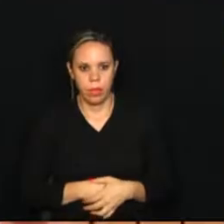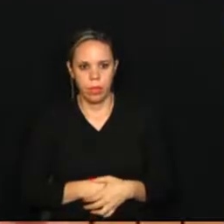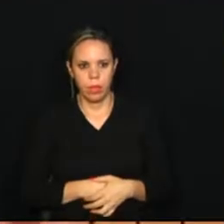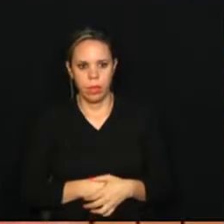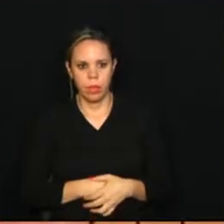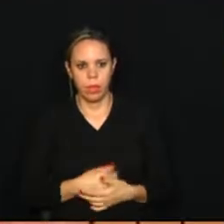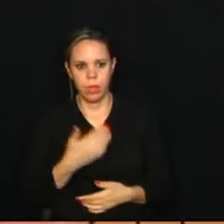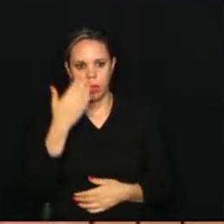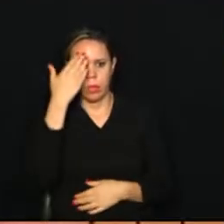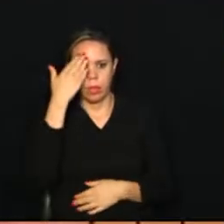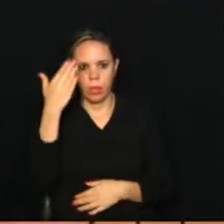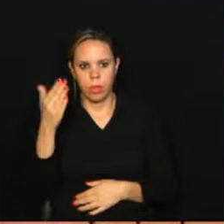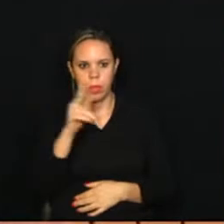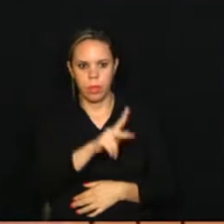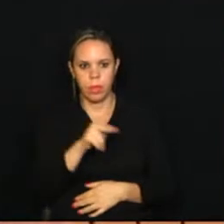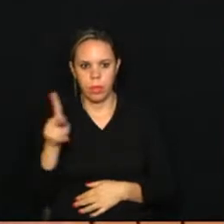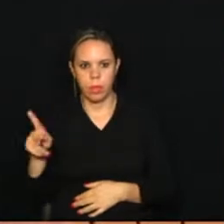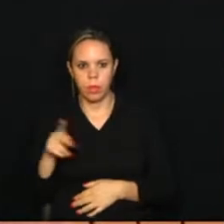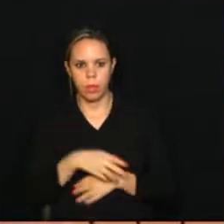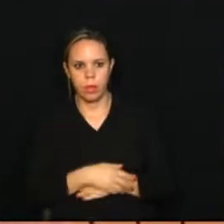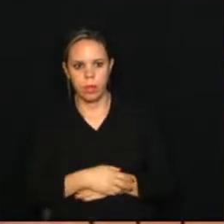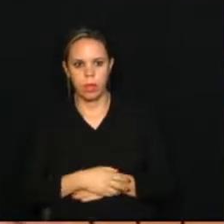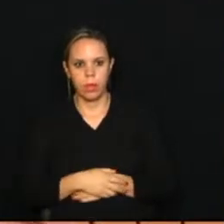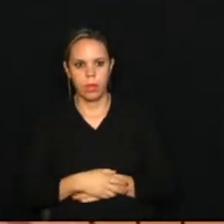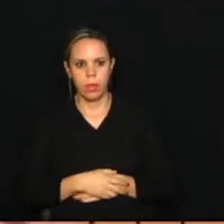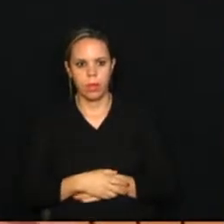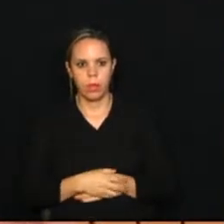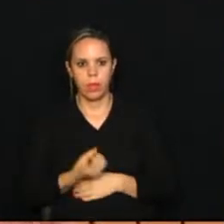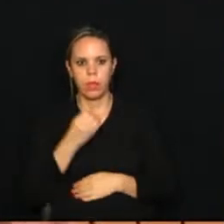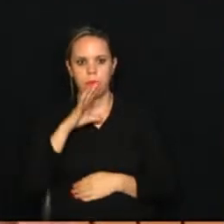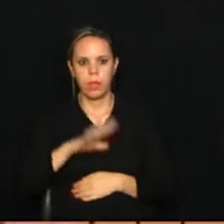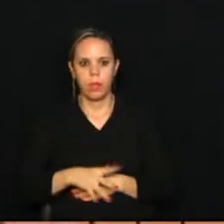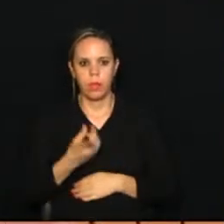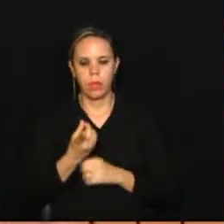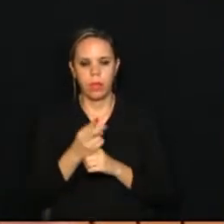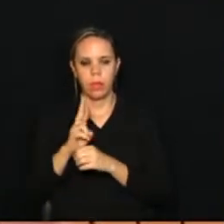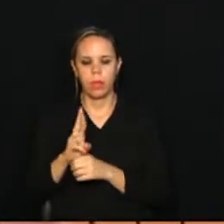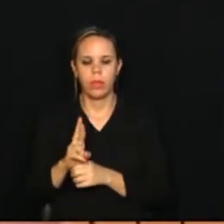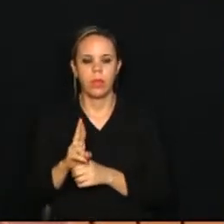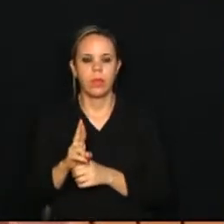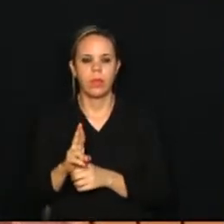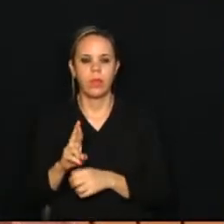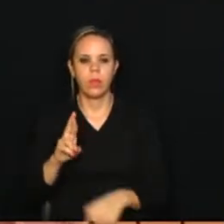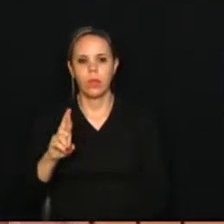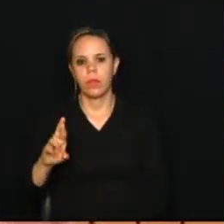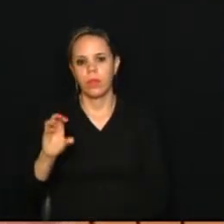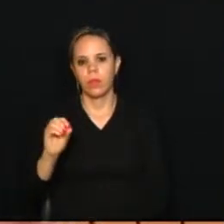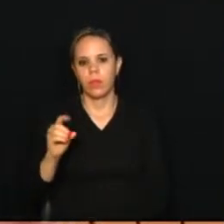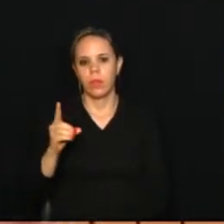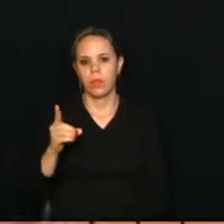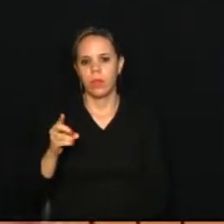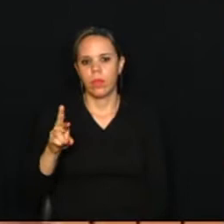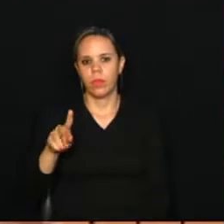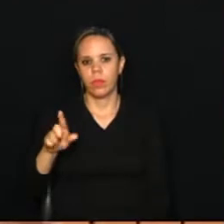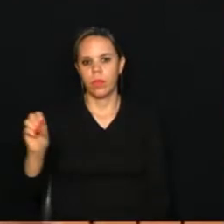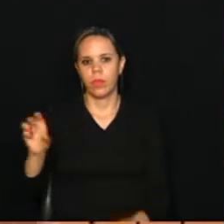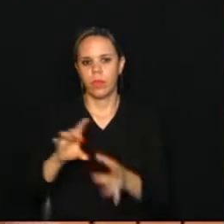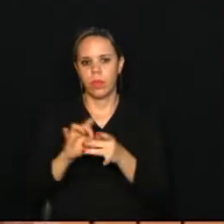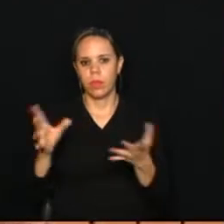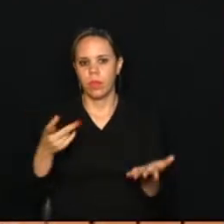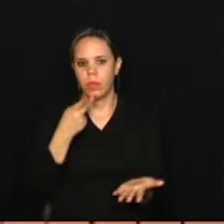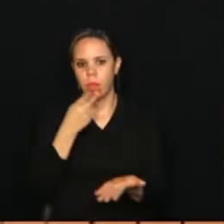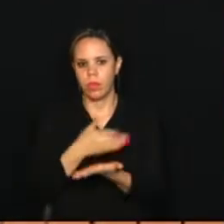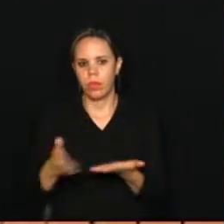Muito obrigada, professor. Boa tarde, doutor Rodrigo. Fique à vontade para dar